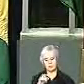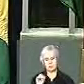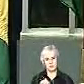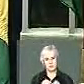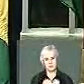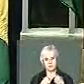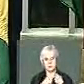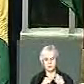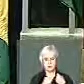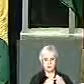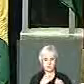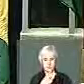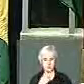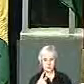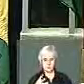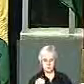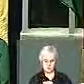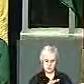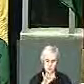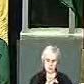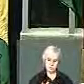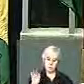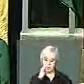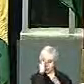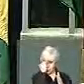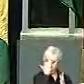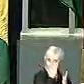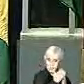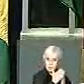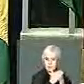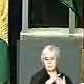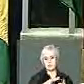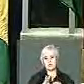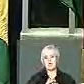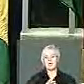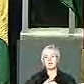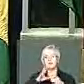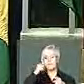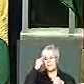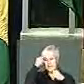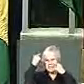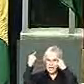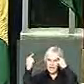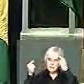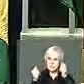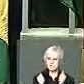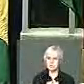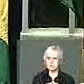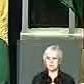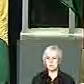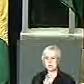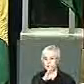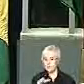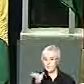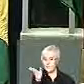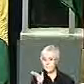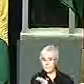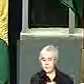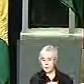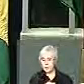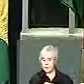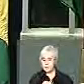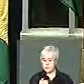o artigo 220 da Constituição Federal, que assegura a liberdade de pensamento e proíbe a existência de